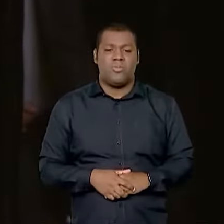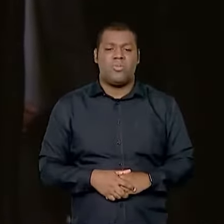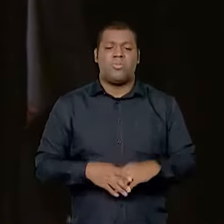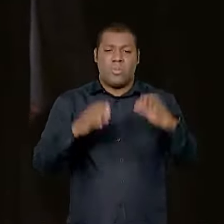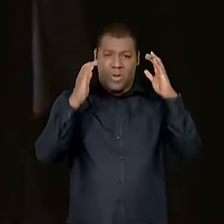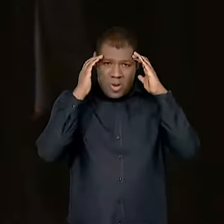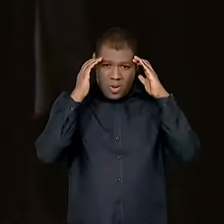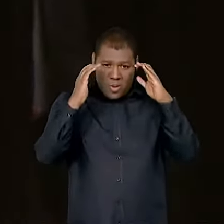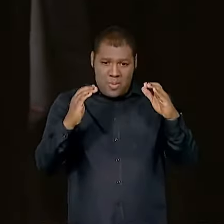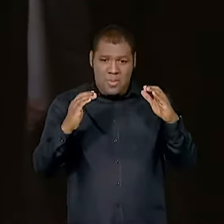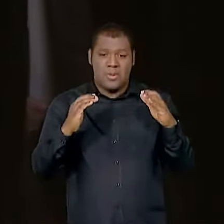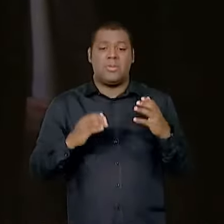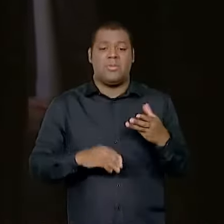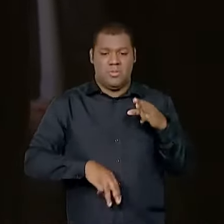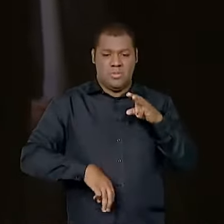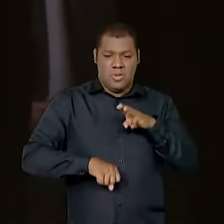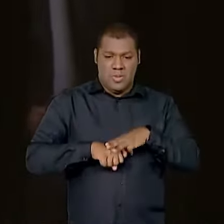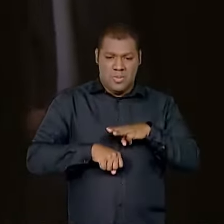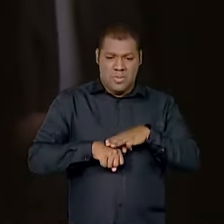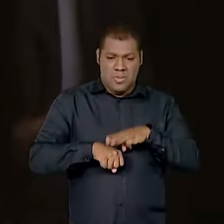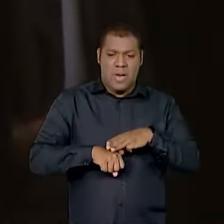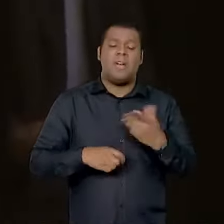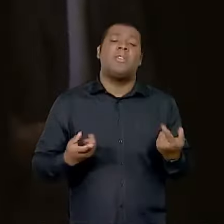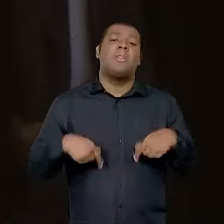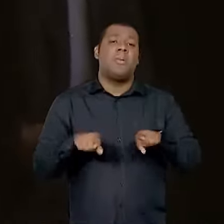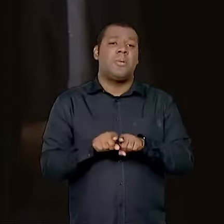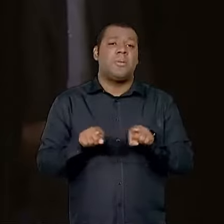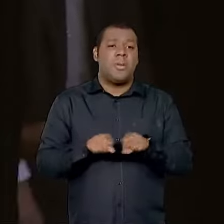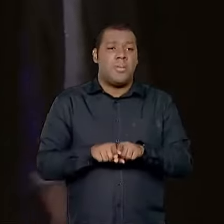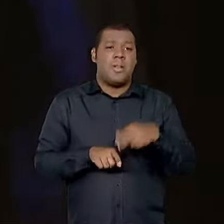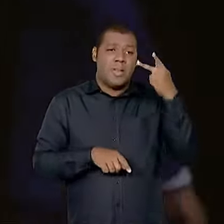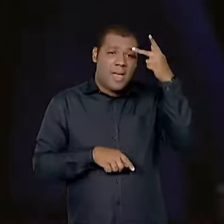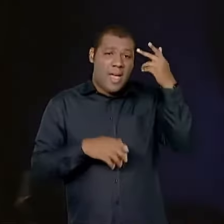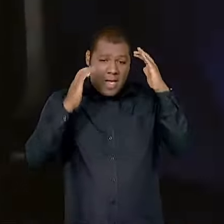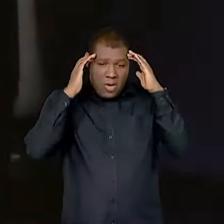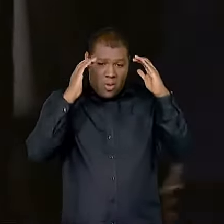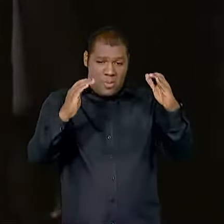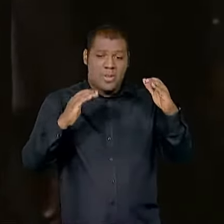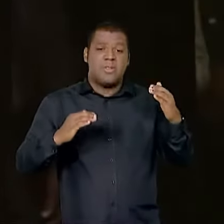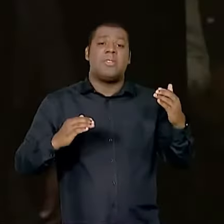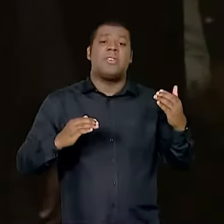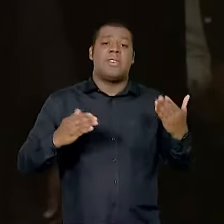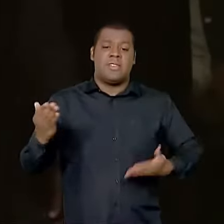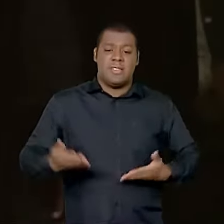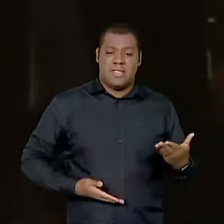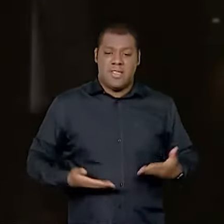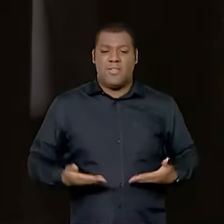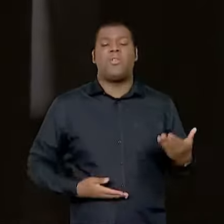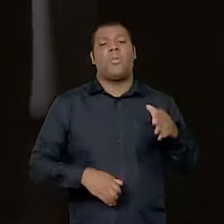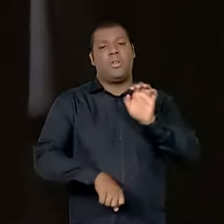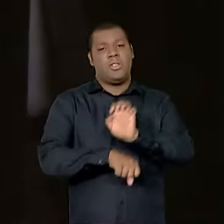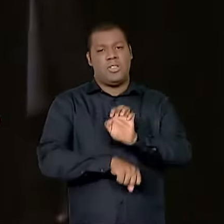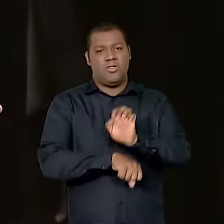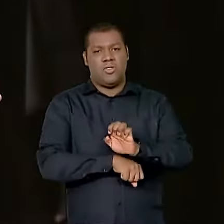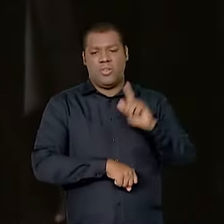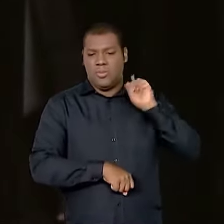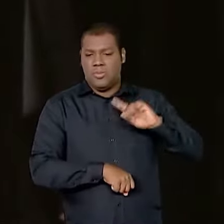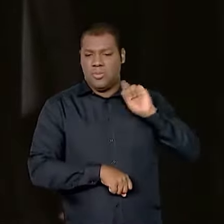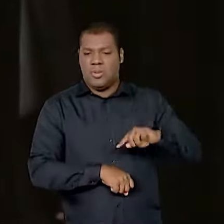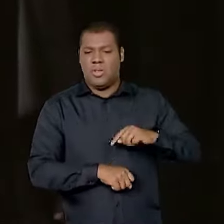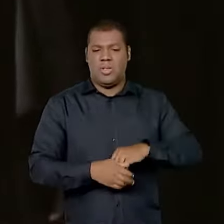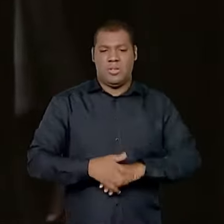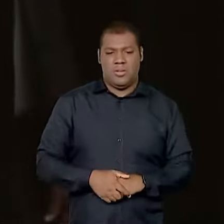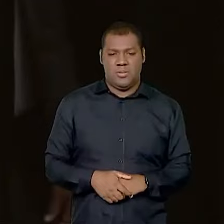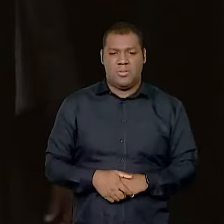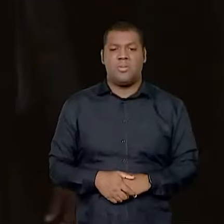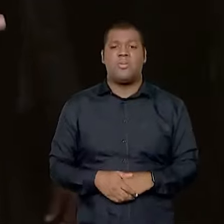outros aspectos, que é o próprio servidor do Estado de Minas Gerais, nós apresentamos um modelo alternativo, que foi bem recebido pelo governador